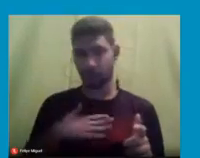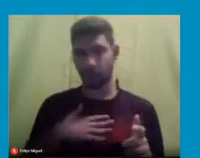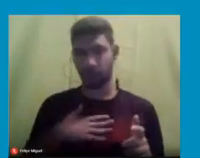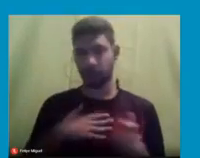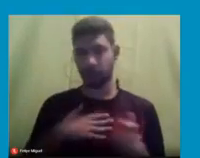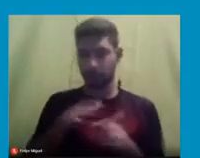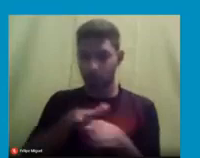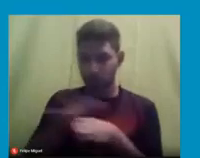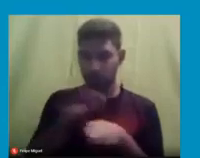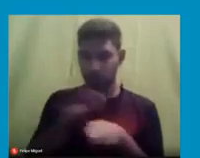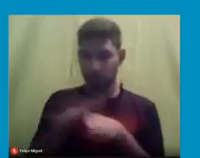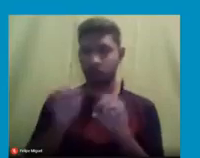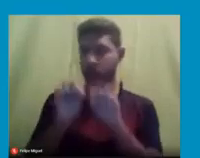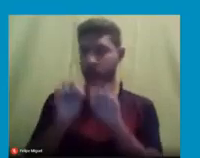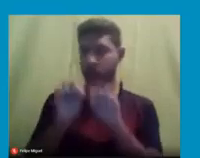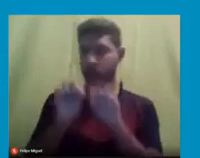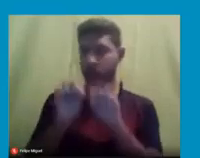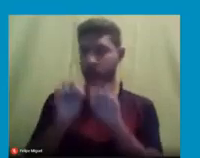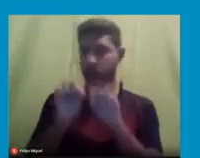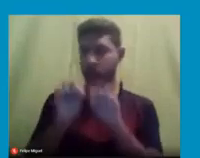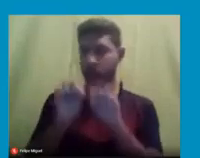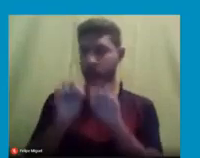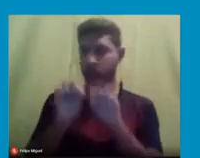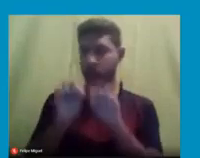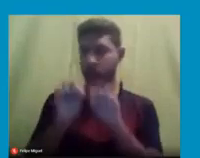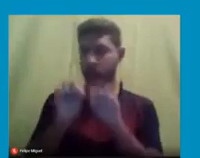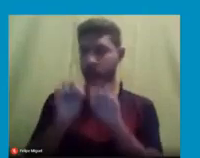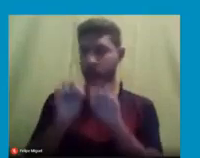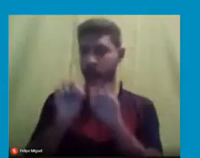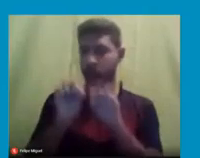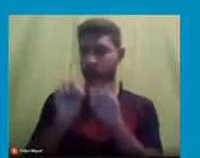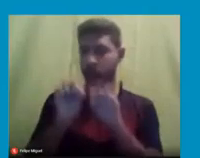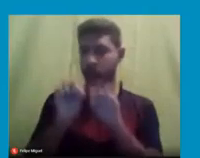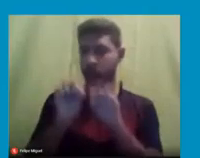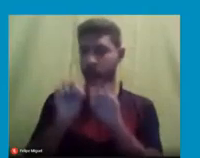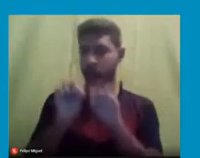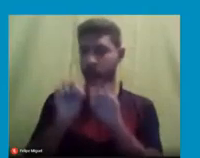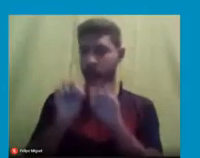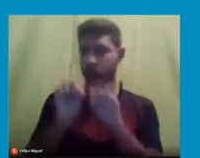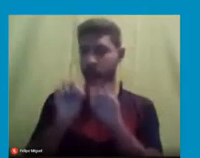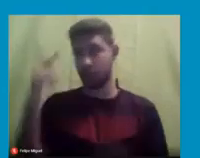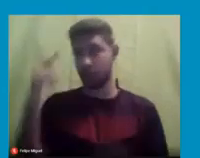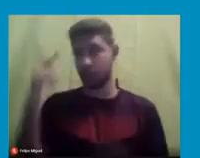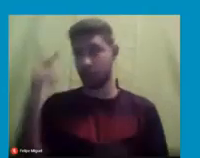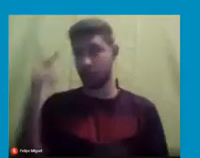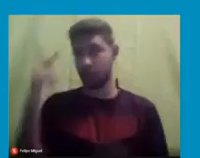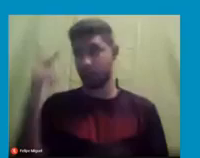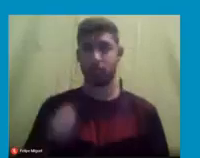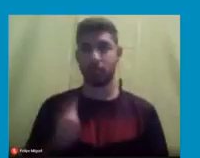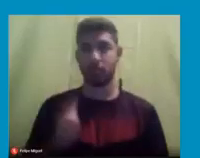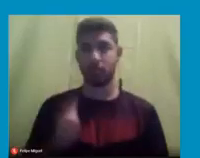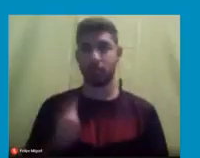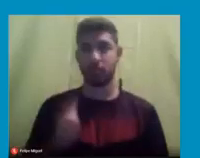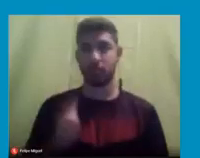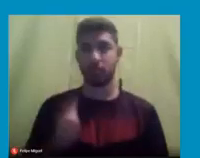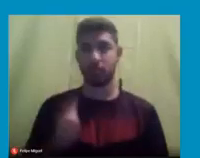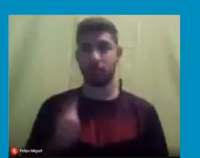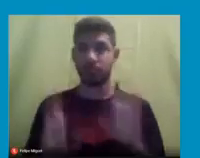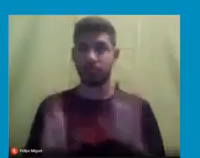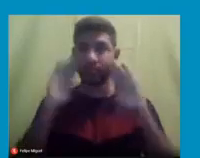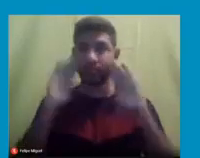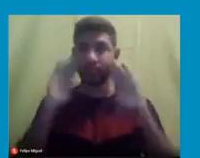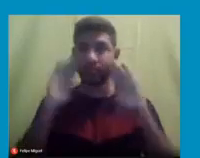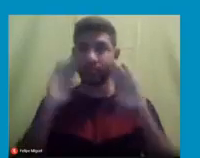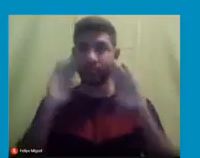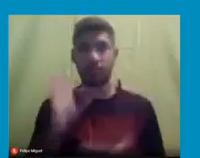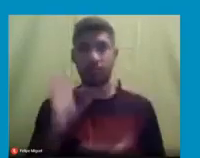gestora do sistema, e a gente construiu um centro dentro da Universidade de Brasília, para tornar mais visível e massiva essa presença negra